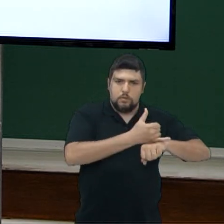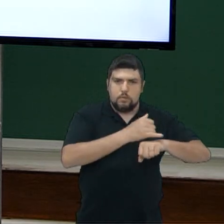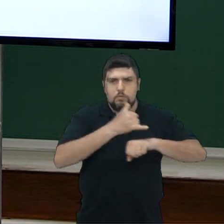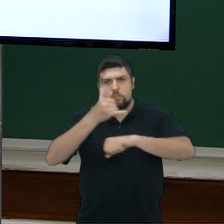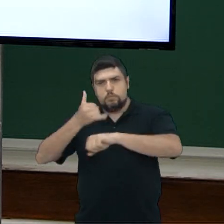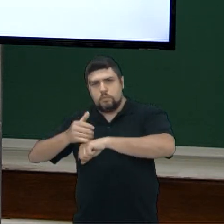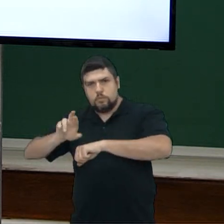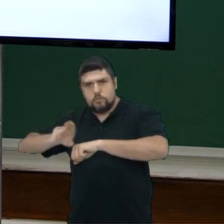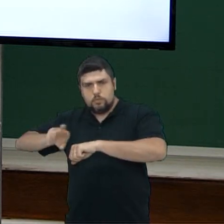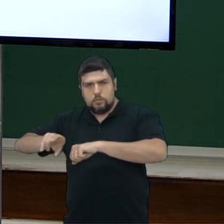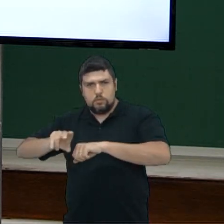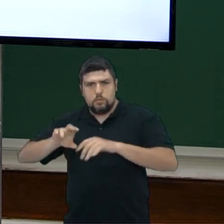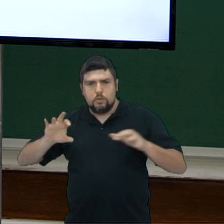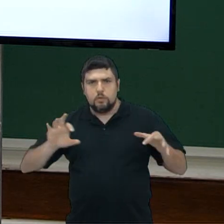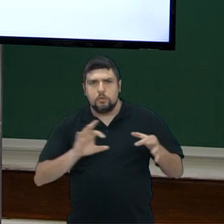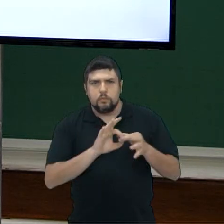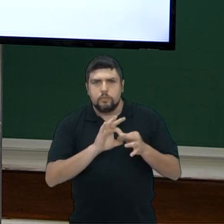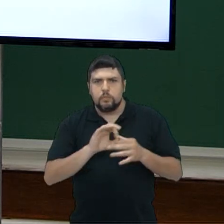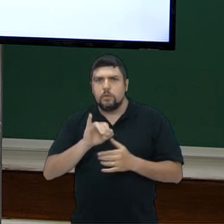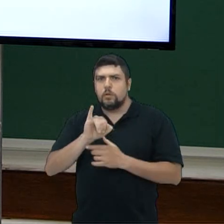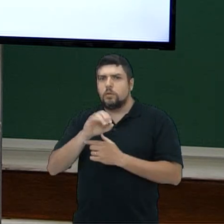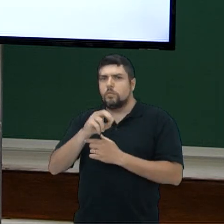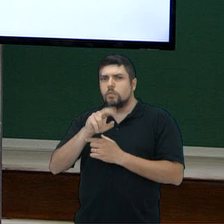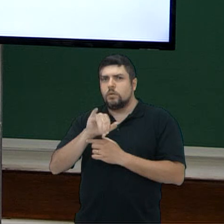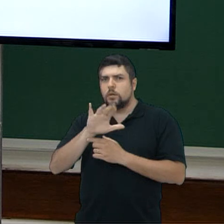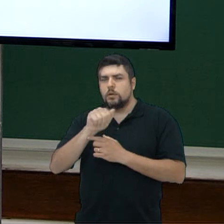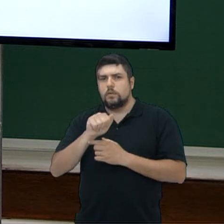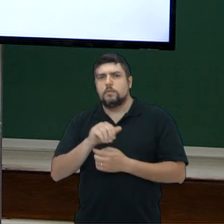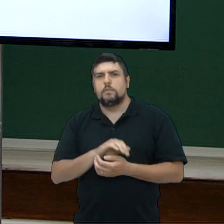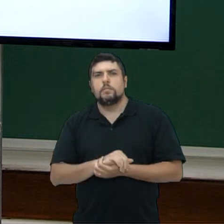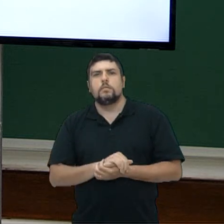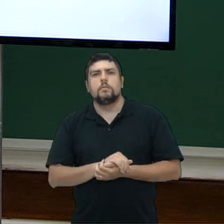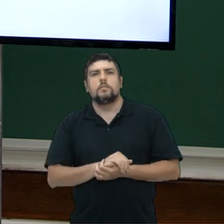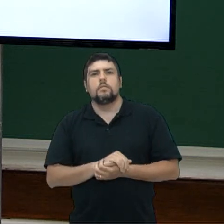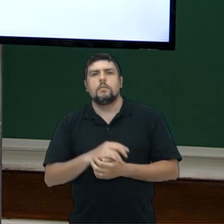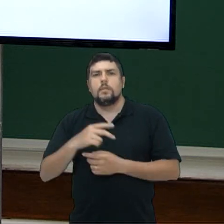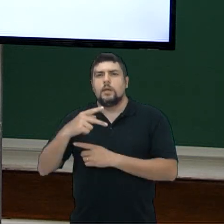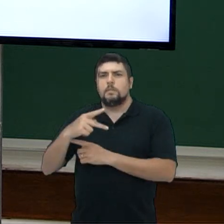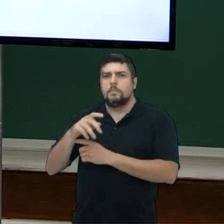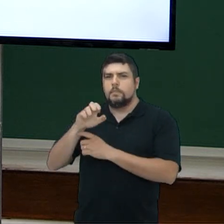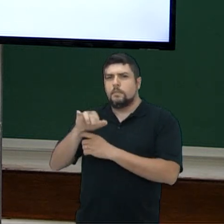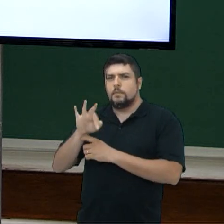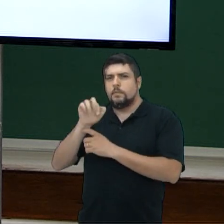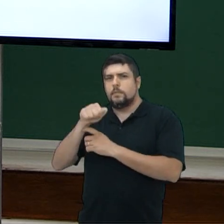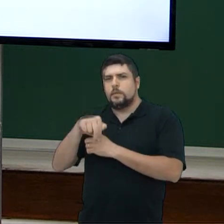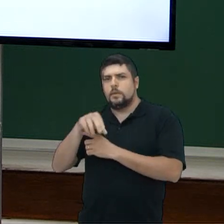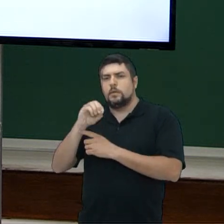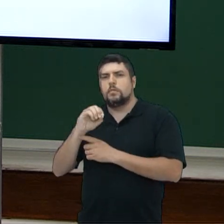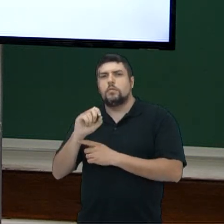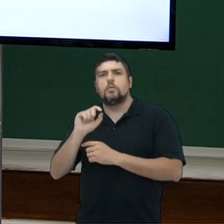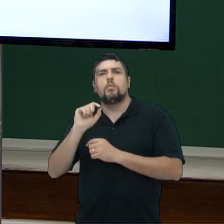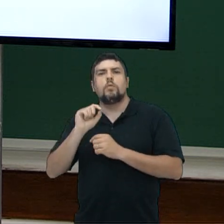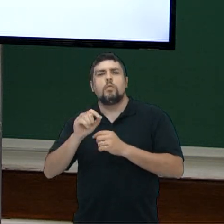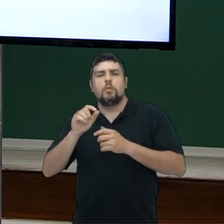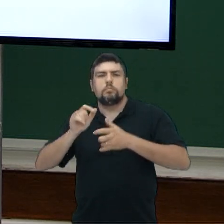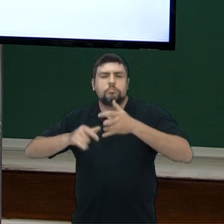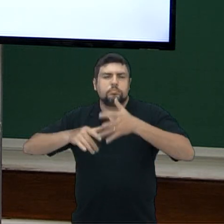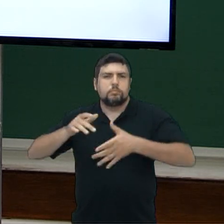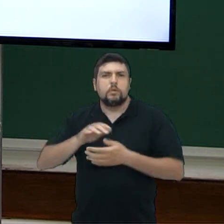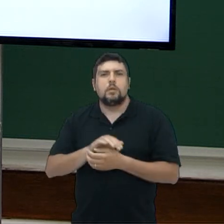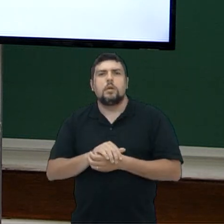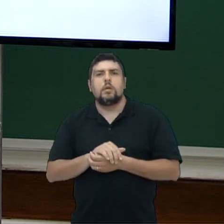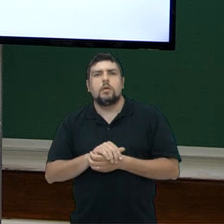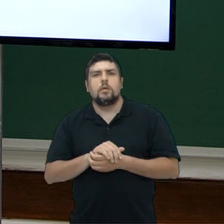metal, ligação iônica. Pentano é um composto orgânico, galera.